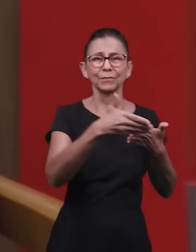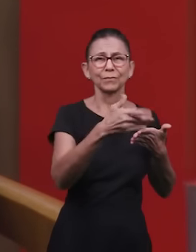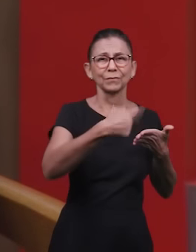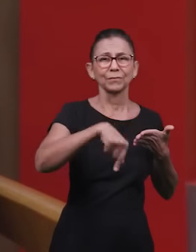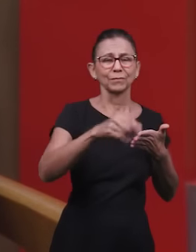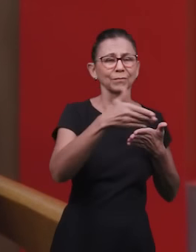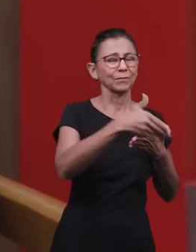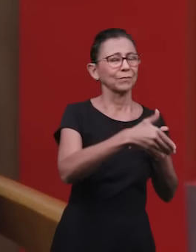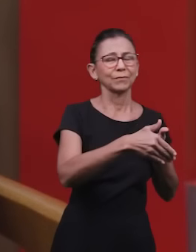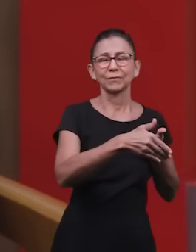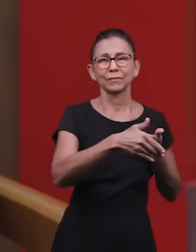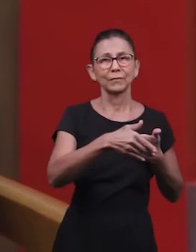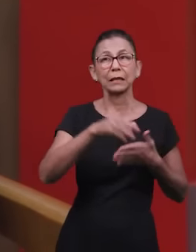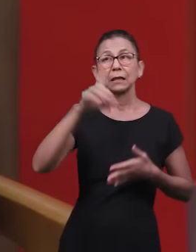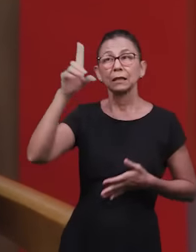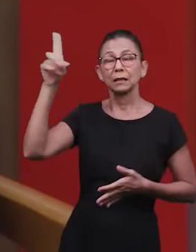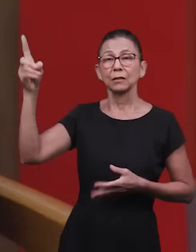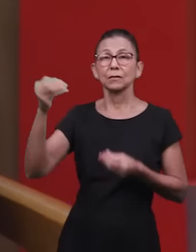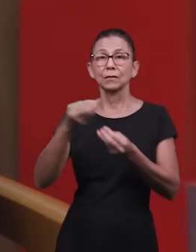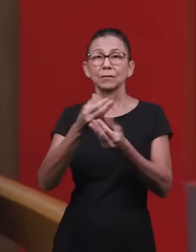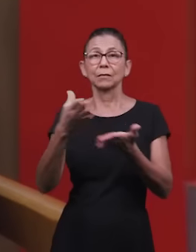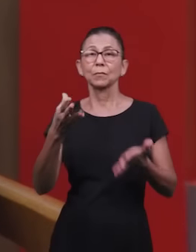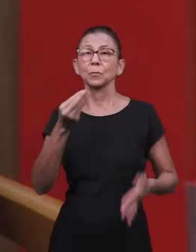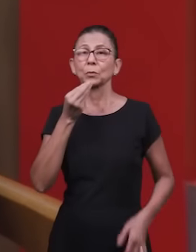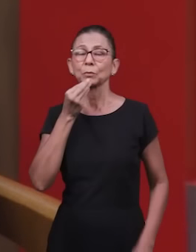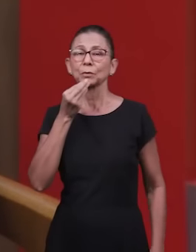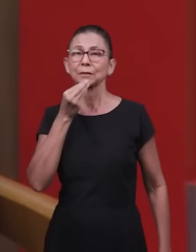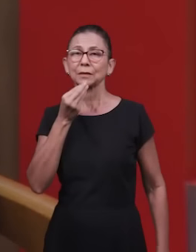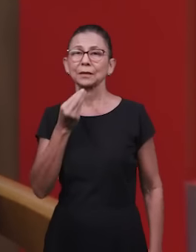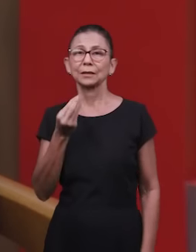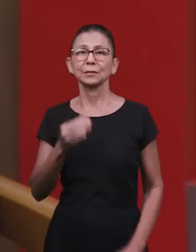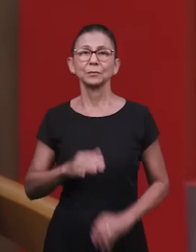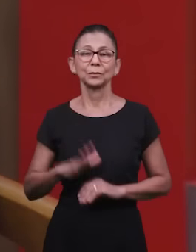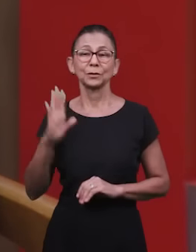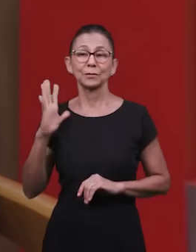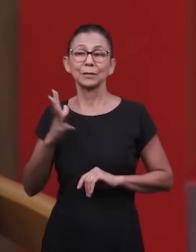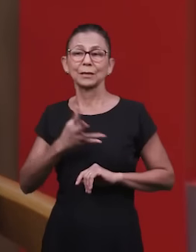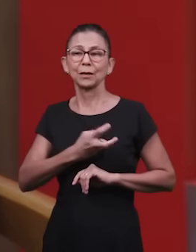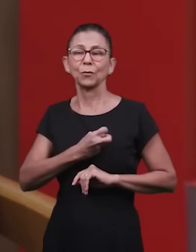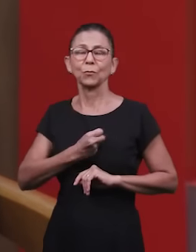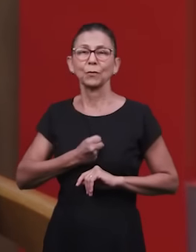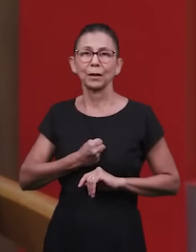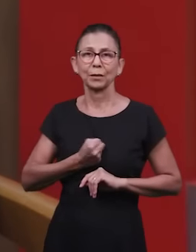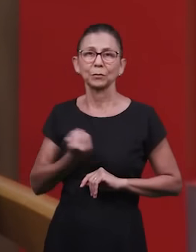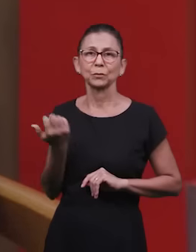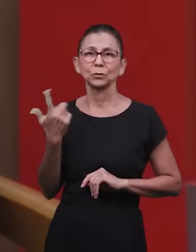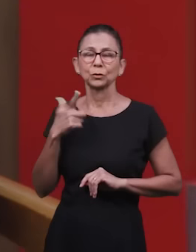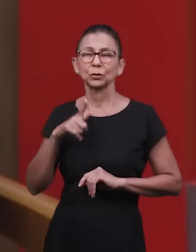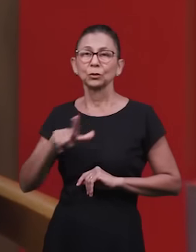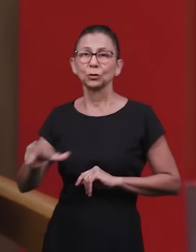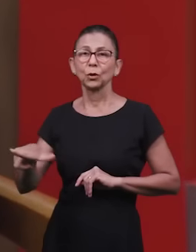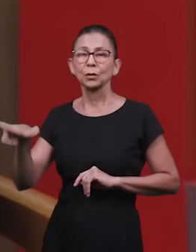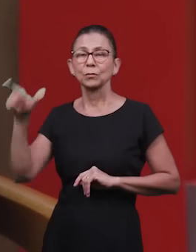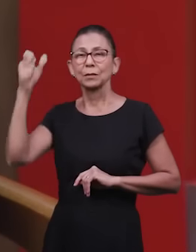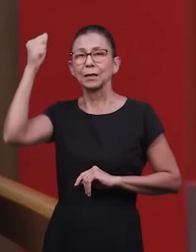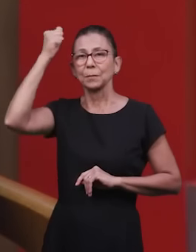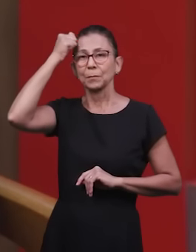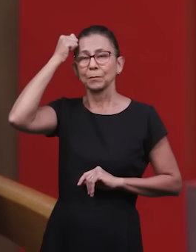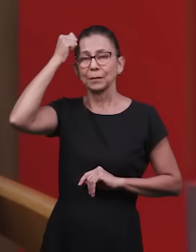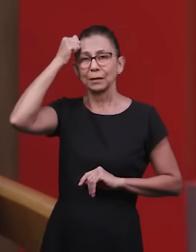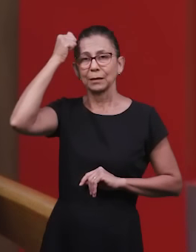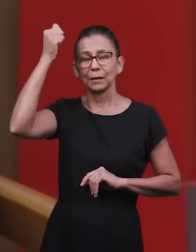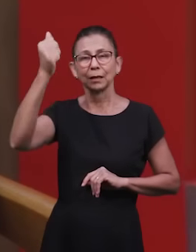Ao contrário, Deus está nos dando a oportunidade de alcançarmos e conservarmos o bem